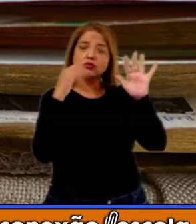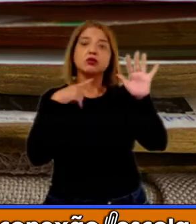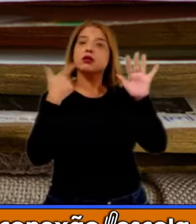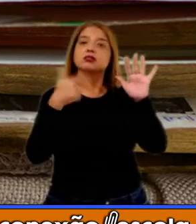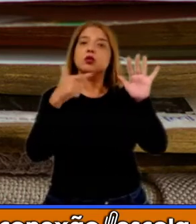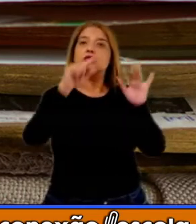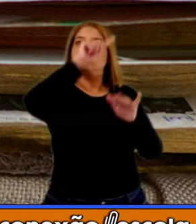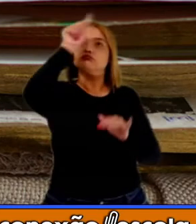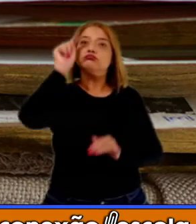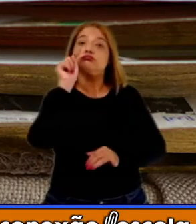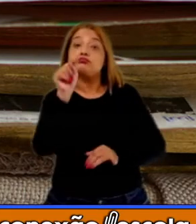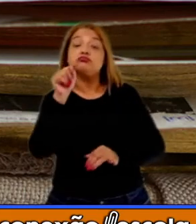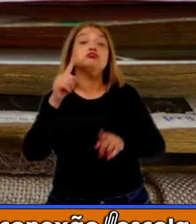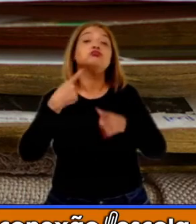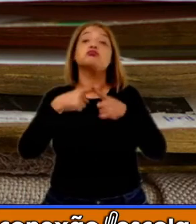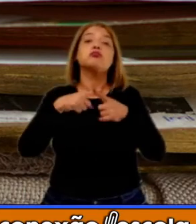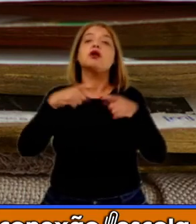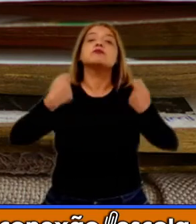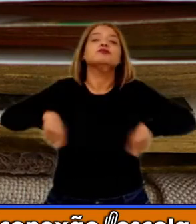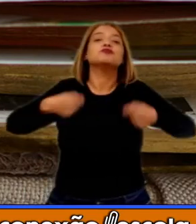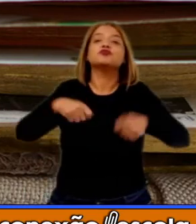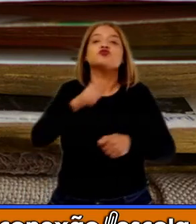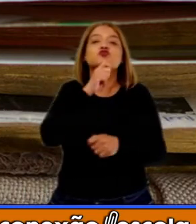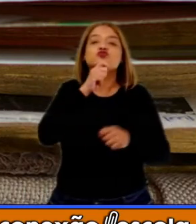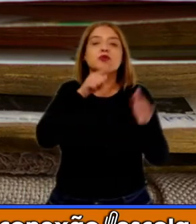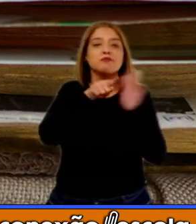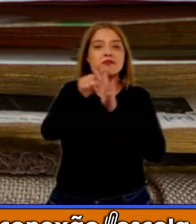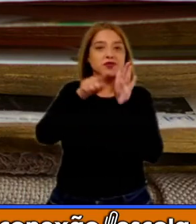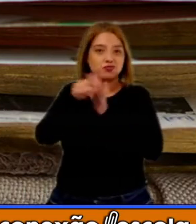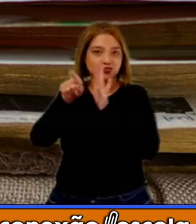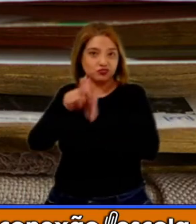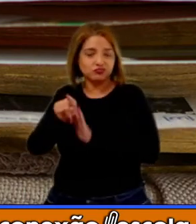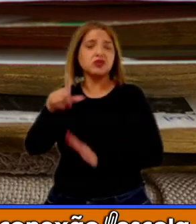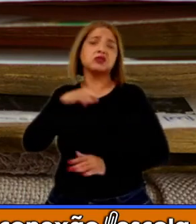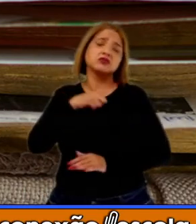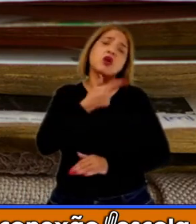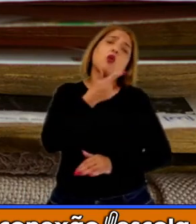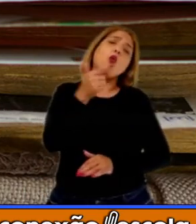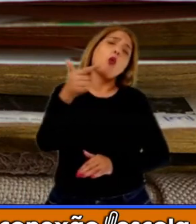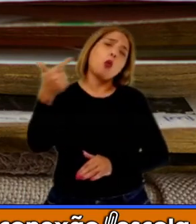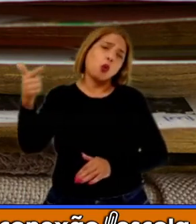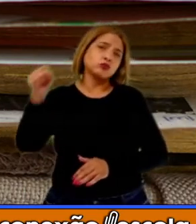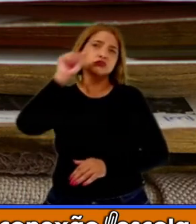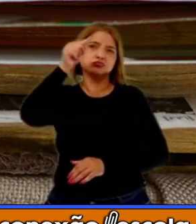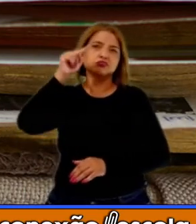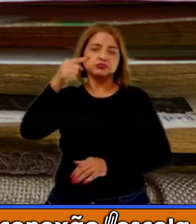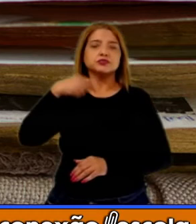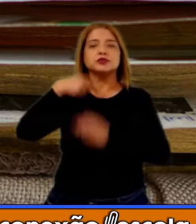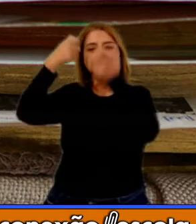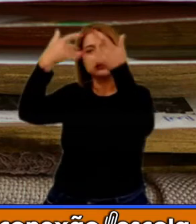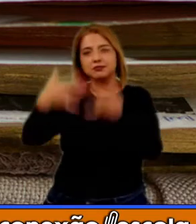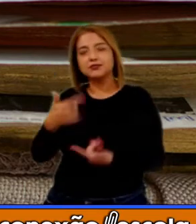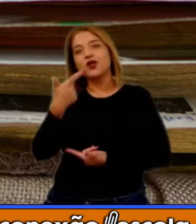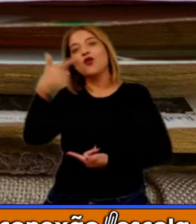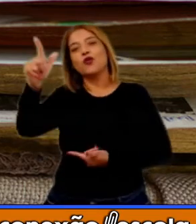foi necessário. Temos também outros pontos que falaremos em outras aulas.